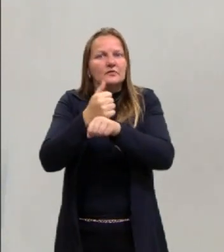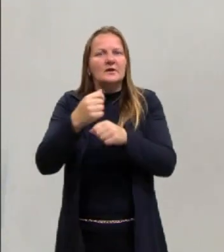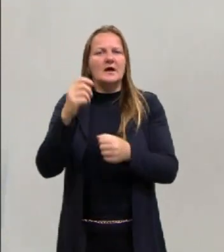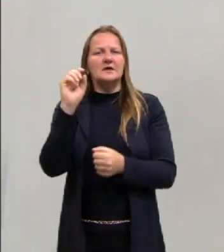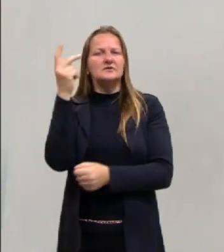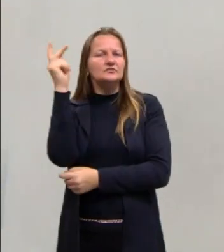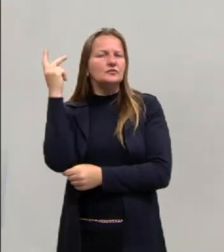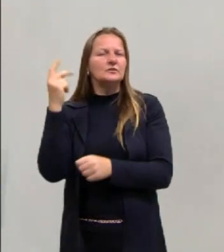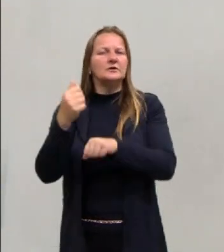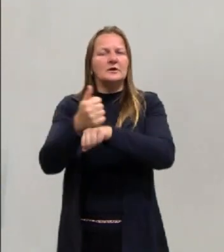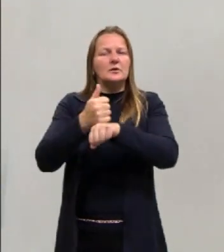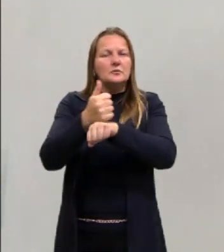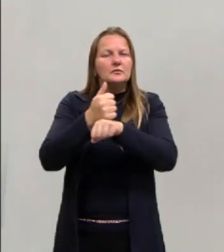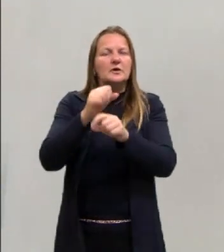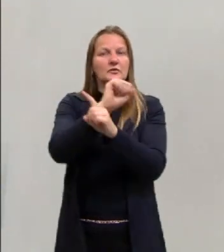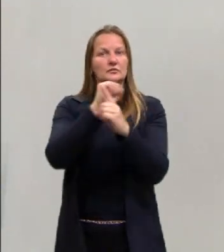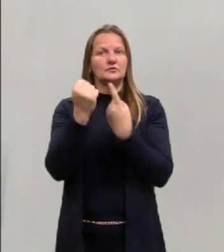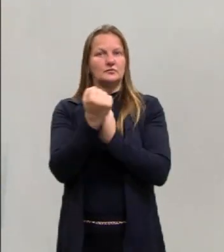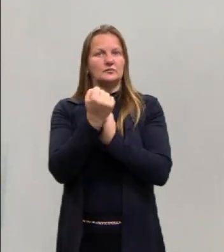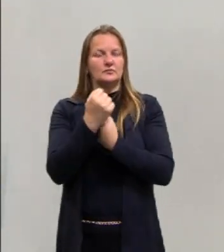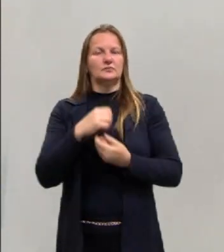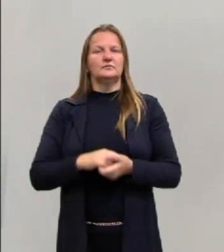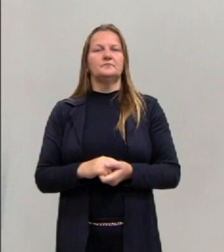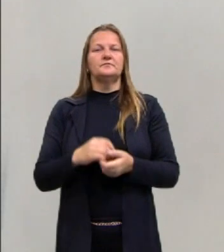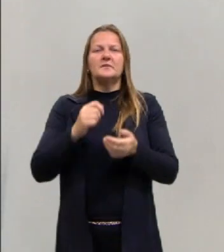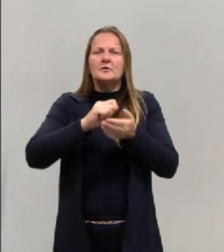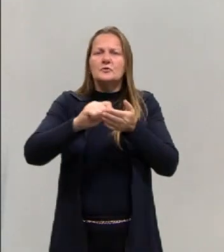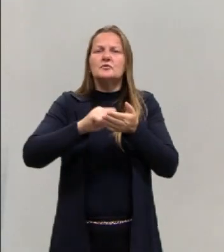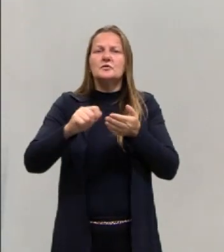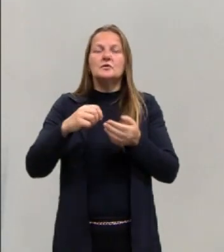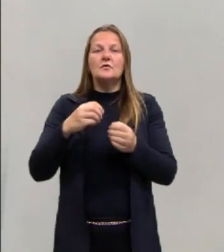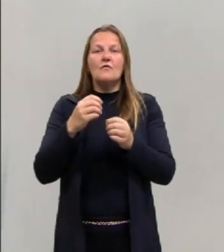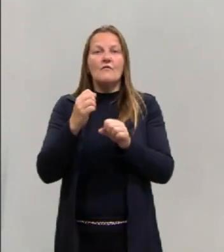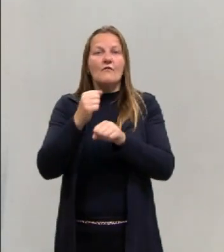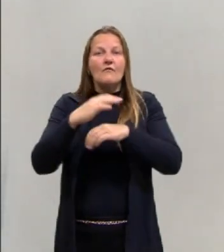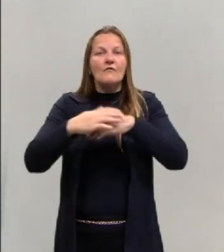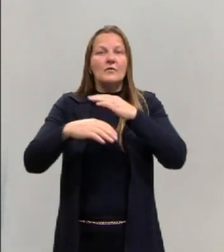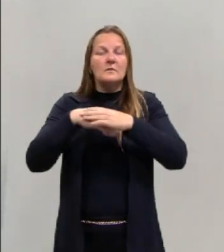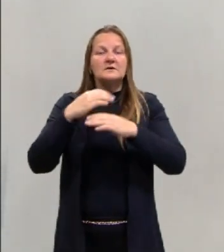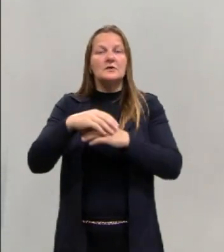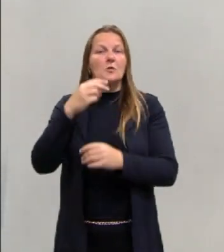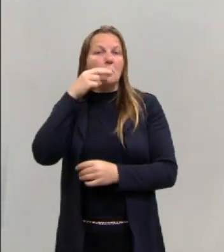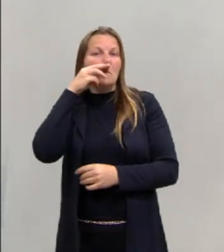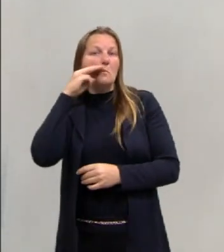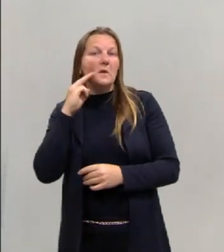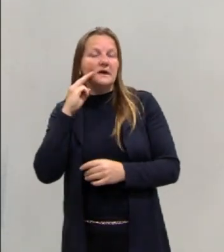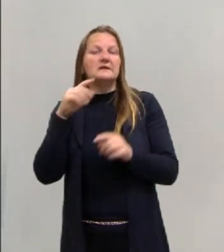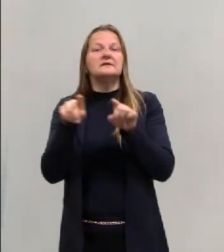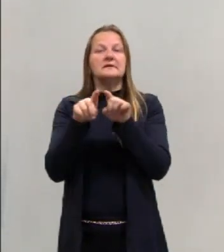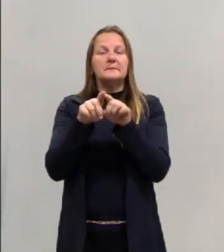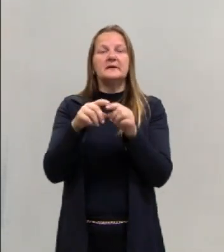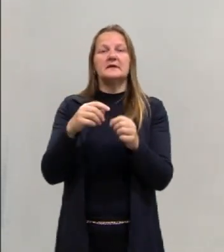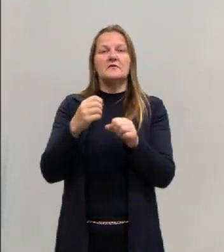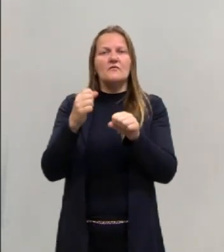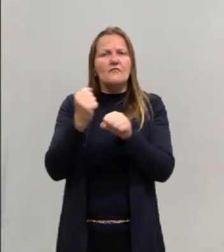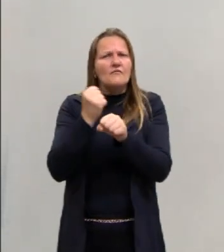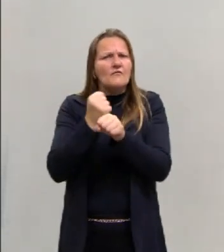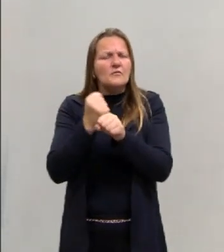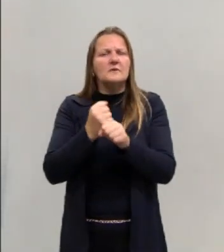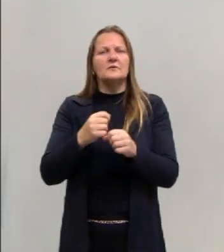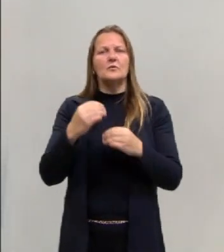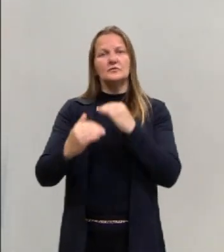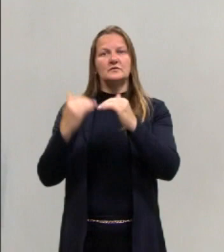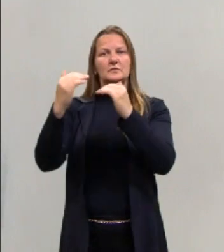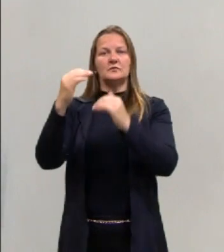sociólogos marxistas né E tem uma formação muito importante do Trotsky que é o desenvolvimento desigual